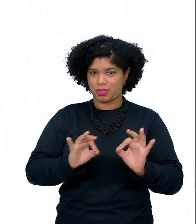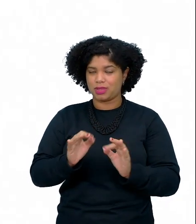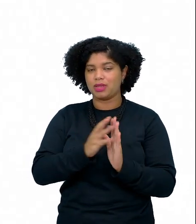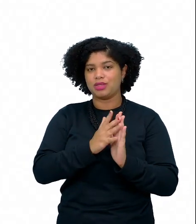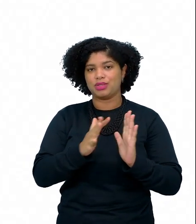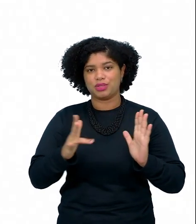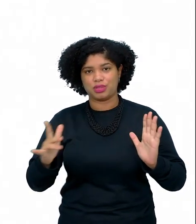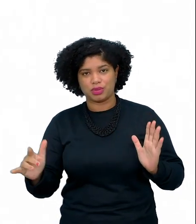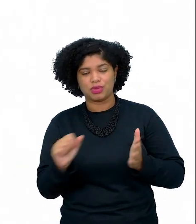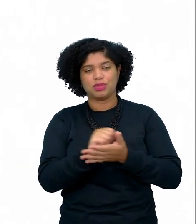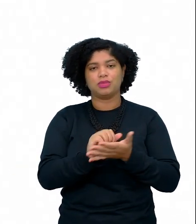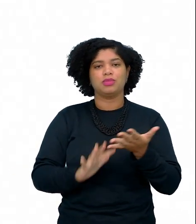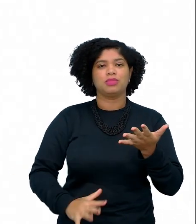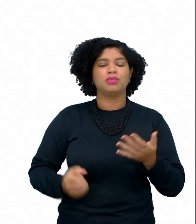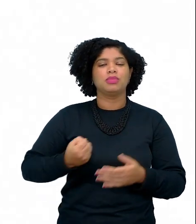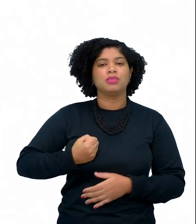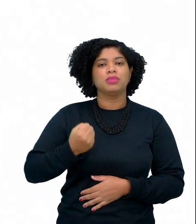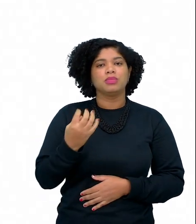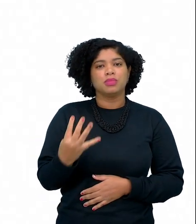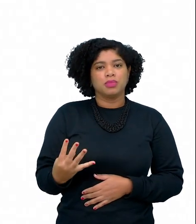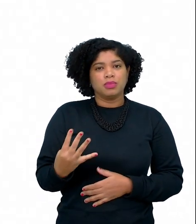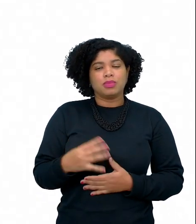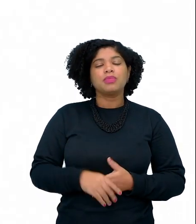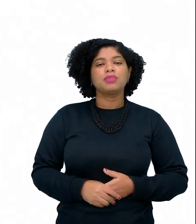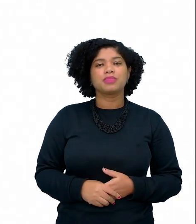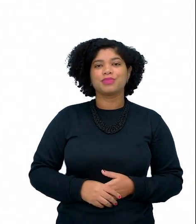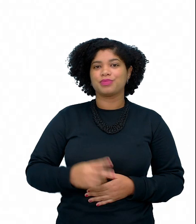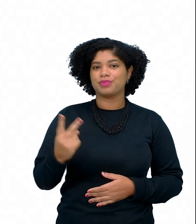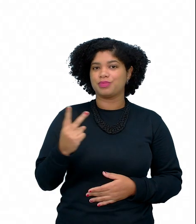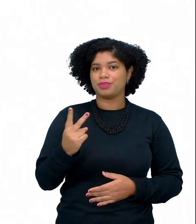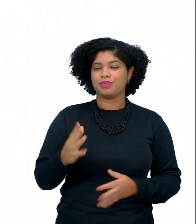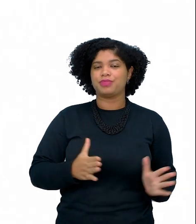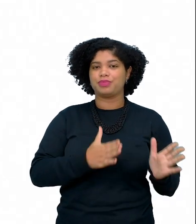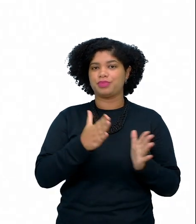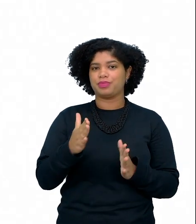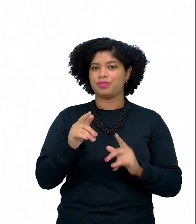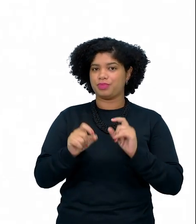sequência de atividade 4. Segunda etapa,